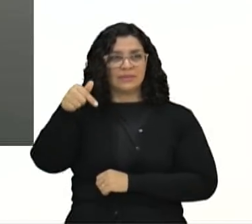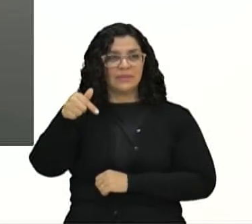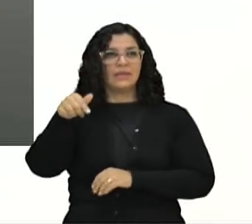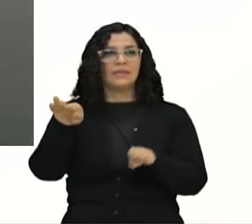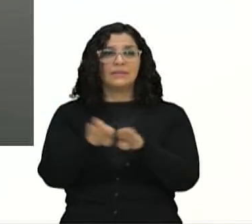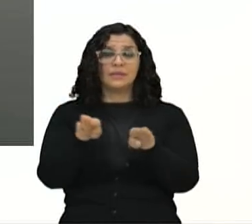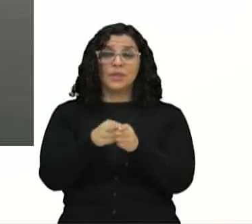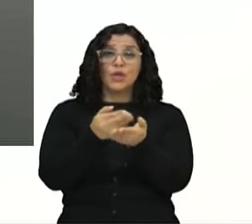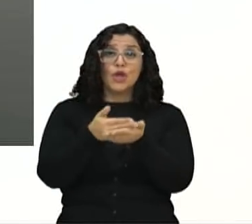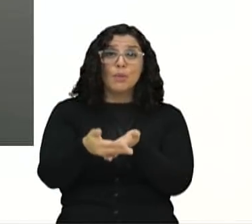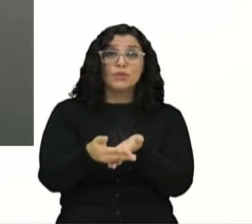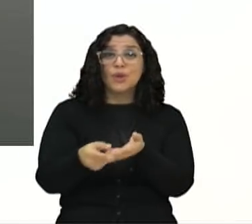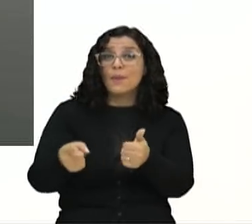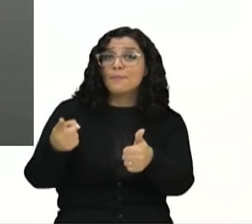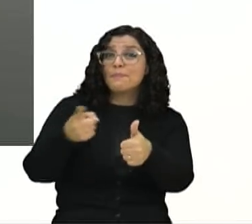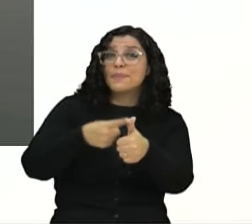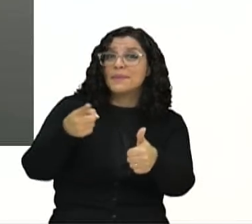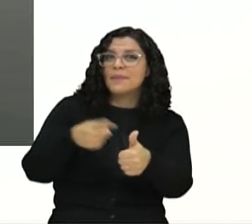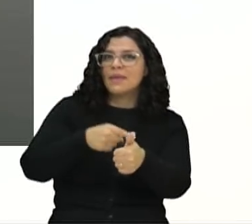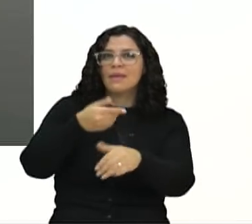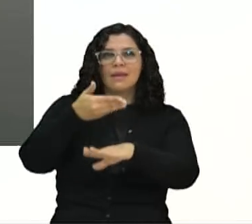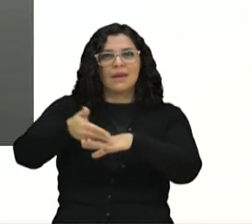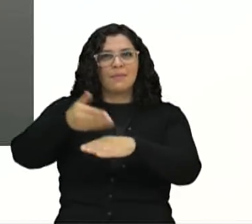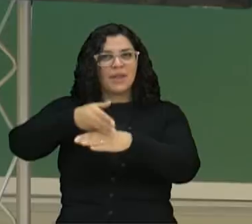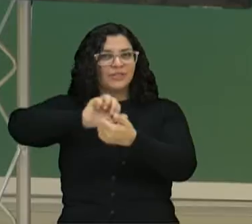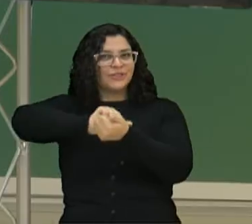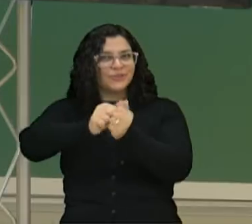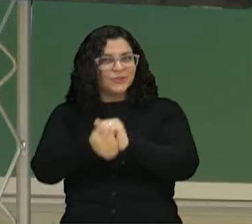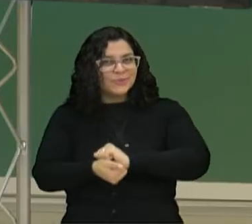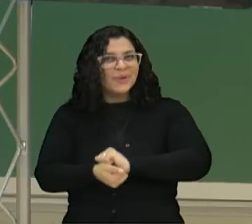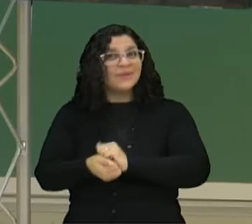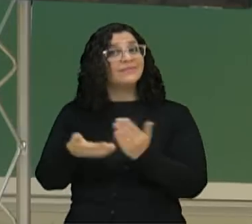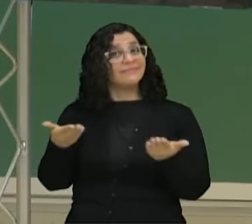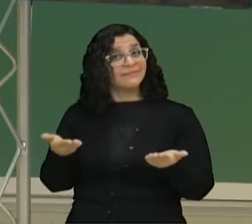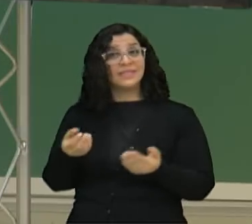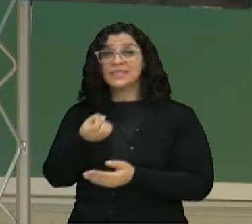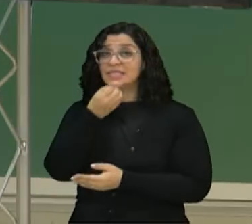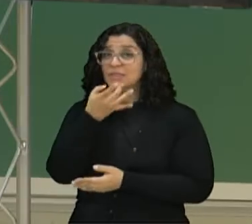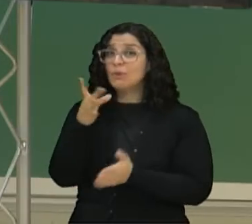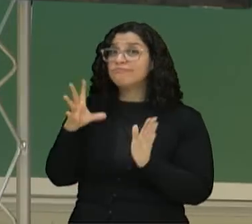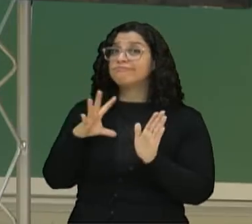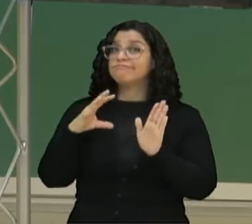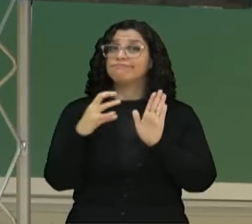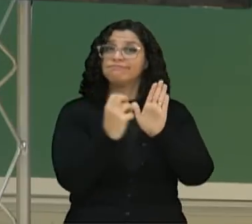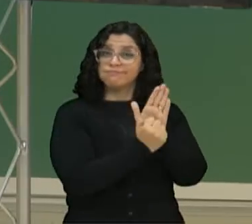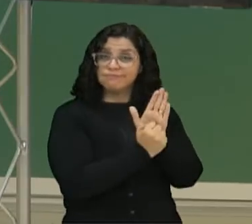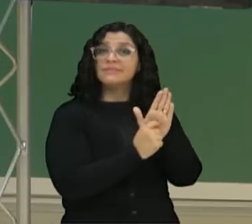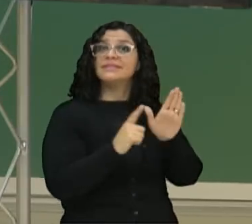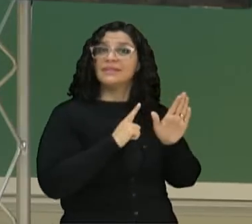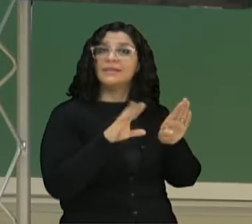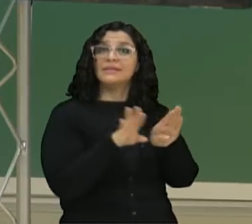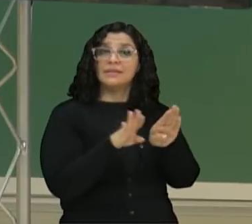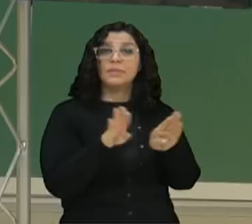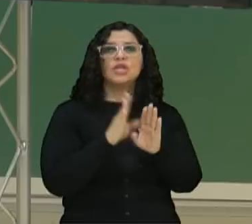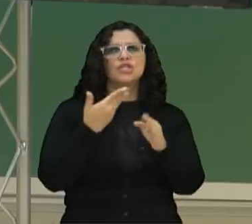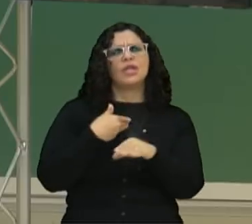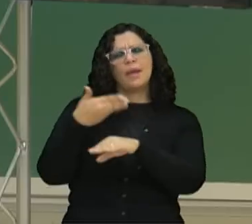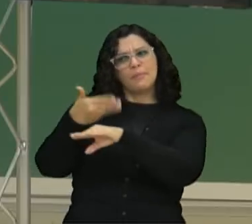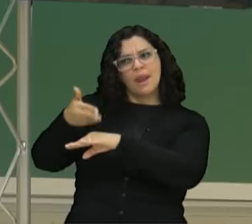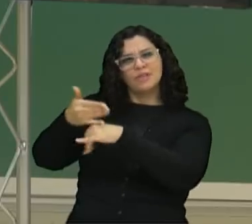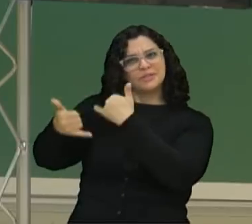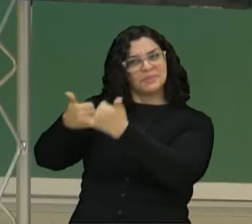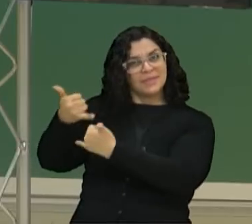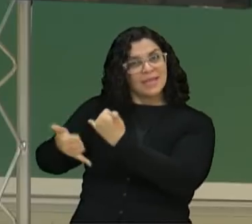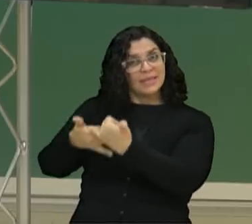primeira atividade desportiva de orientação. Então, que bom, né? Houve esse registro, né? Ela já acontecia de forma